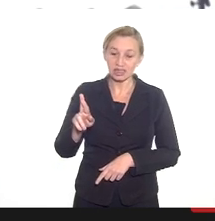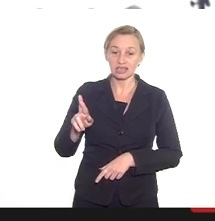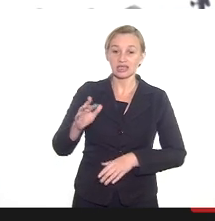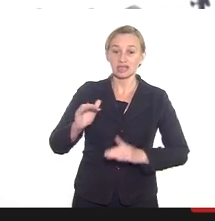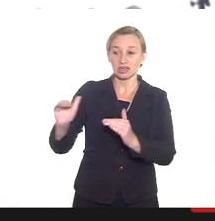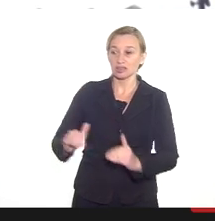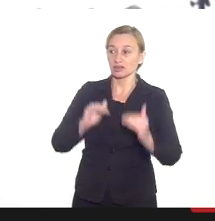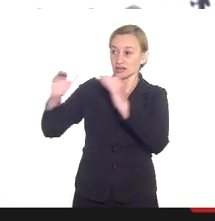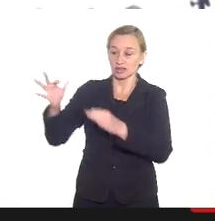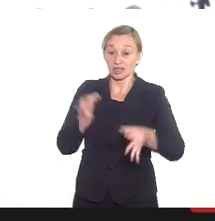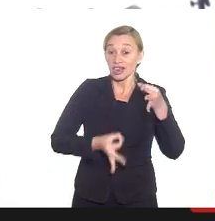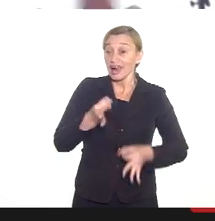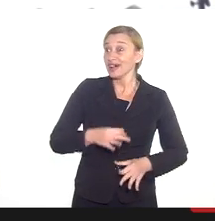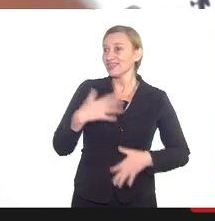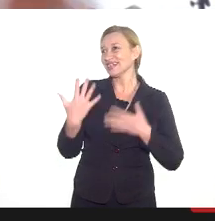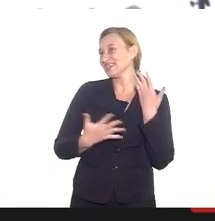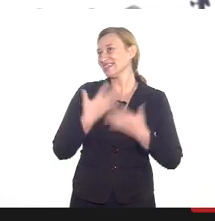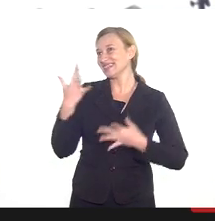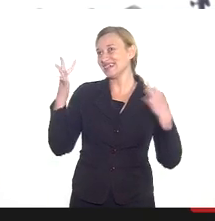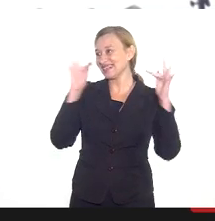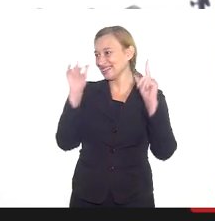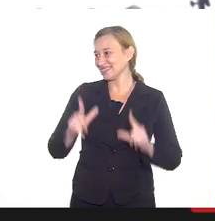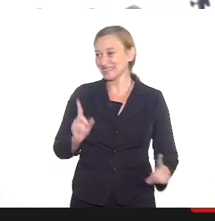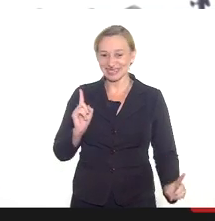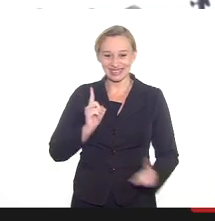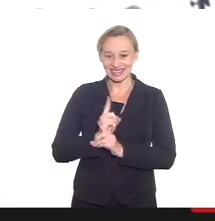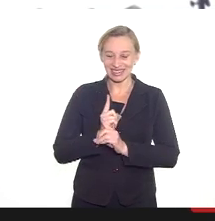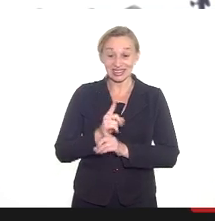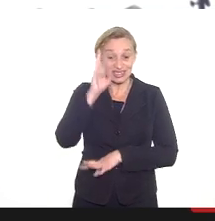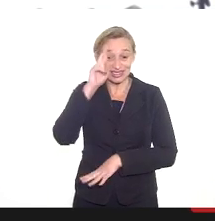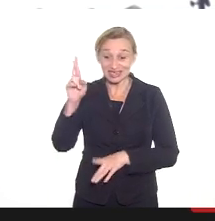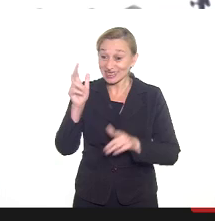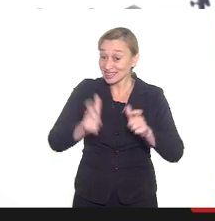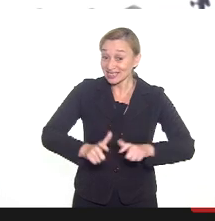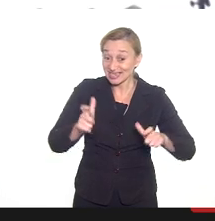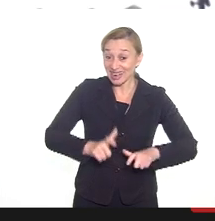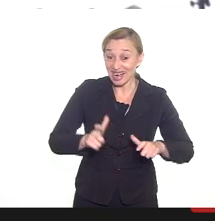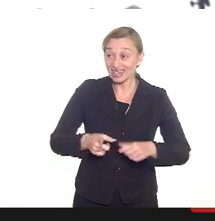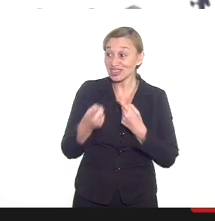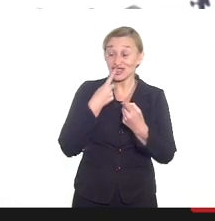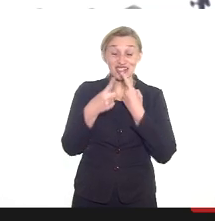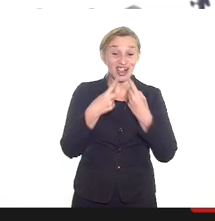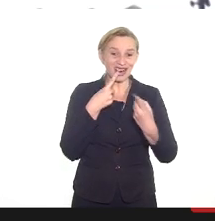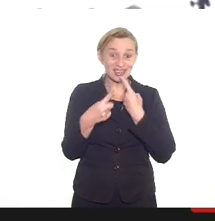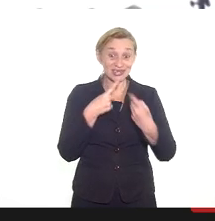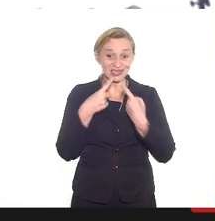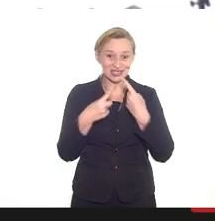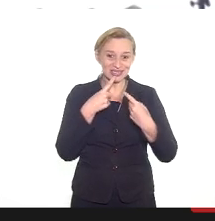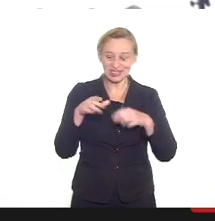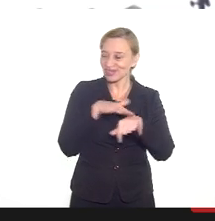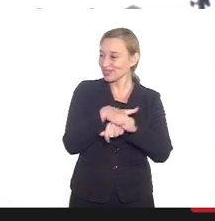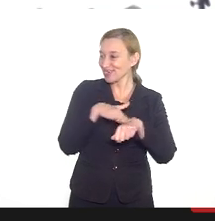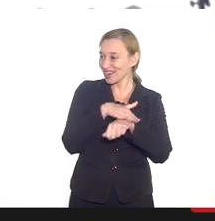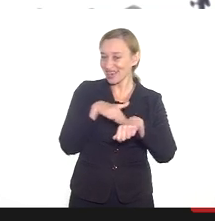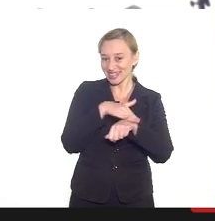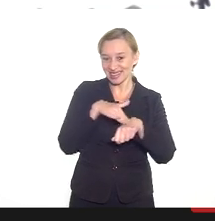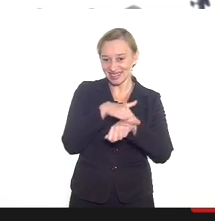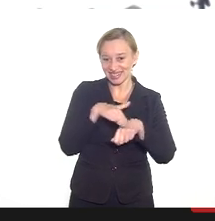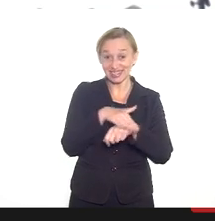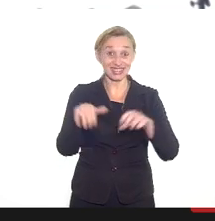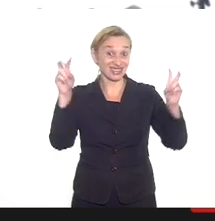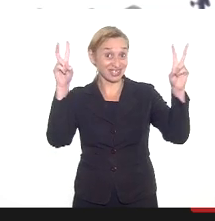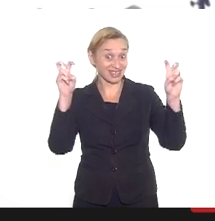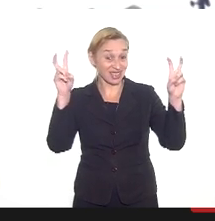Cinelli, eu fico muito feliz de reencontrar o senhor aqui nesse espaço de diálogo, de conversa desse